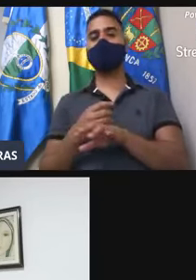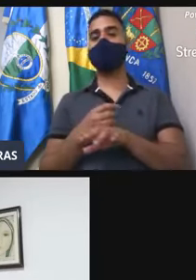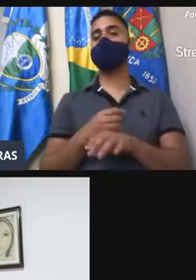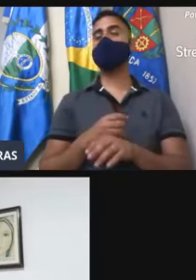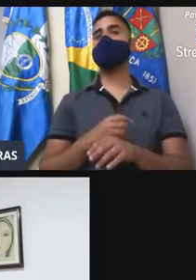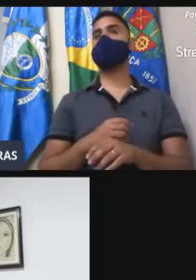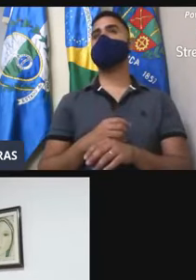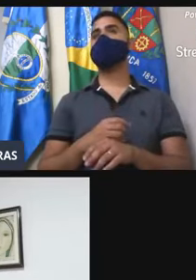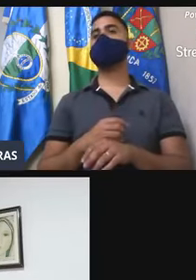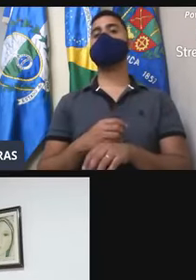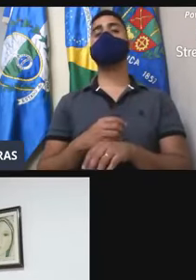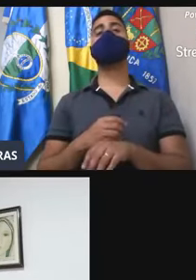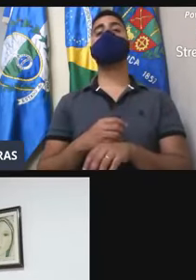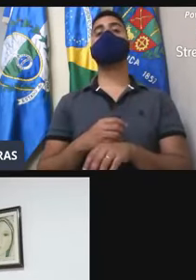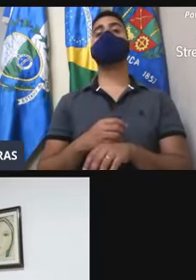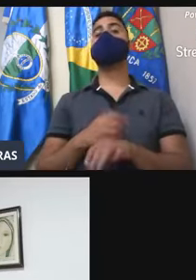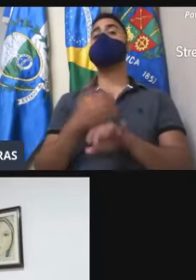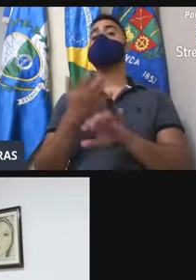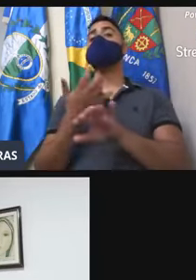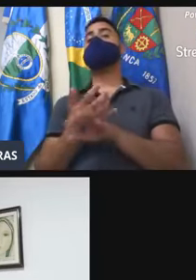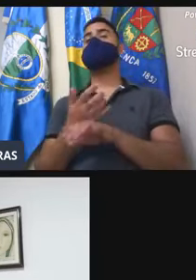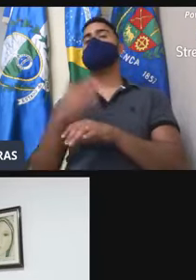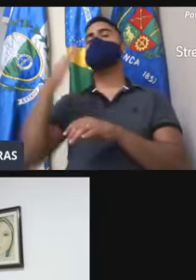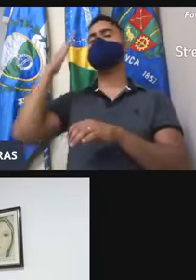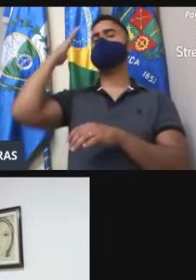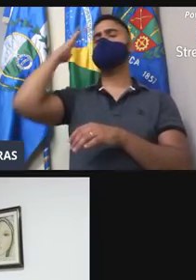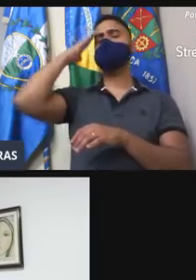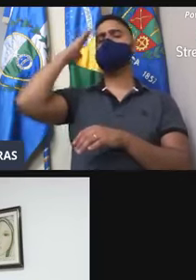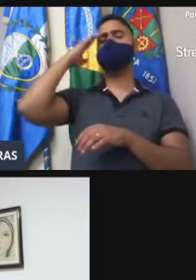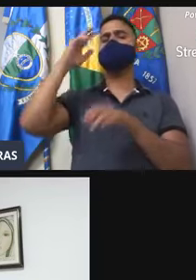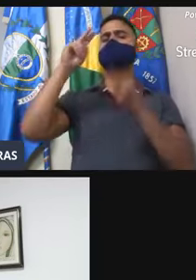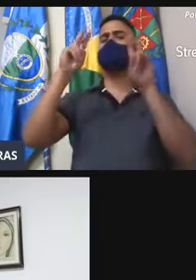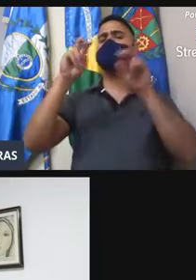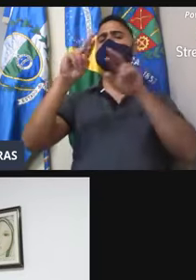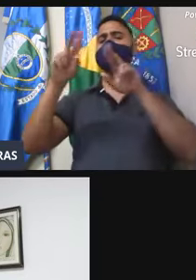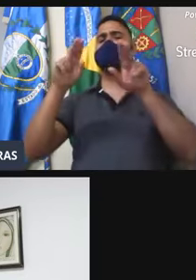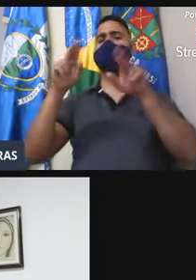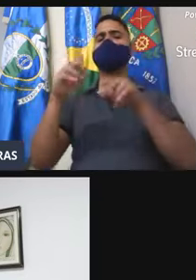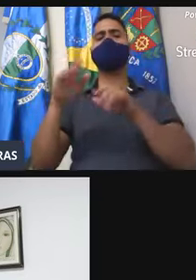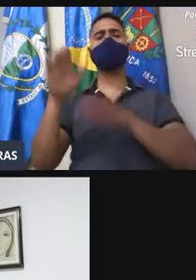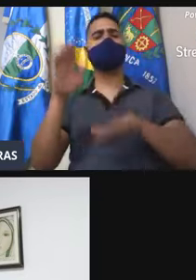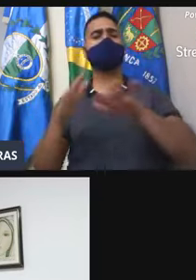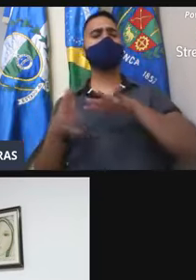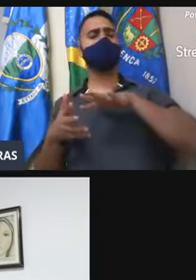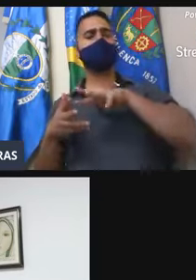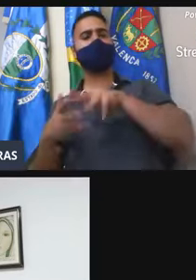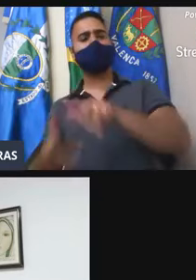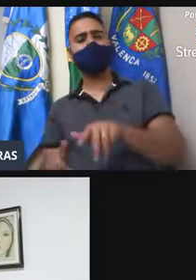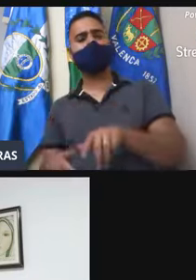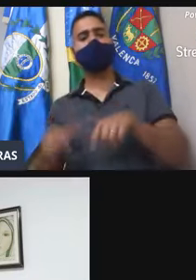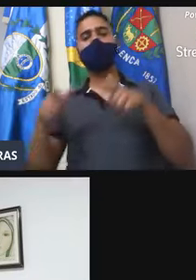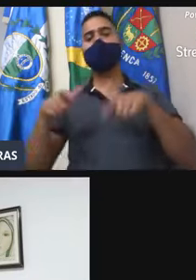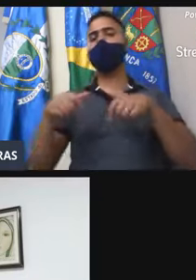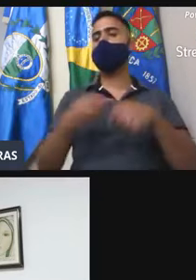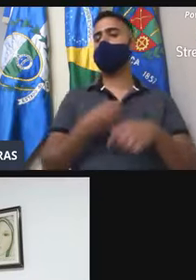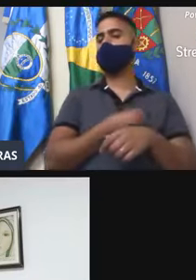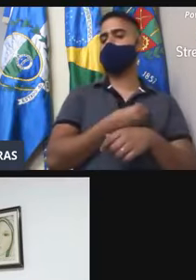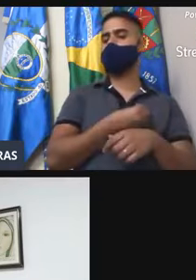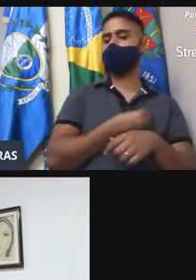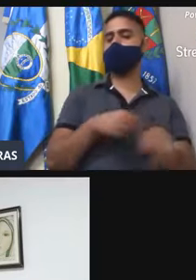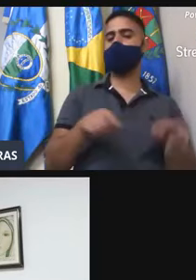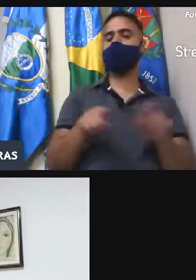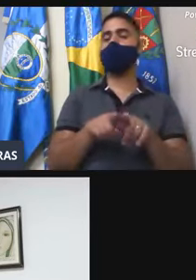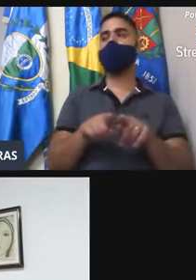relacionados à conscientização ambiental permitem ao estudante compreender questões diversas, tais como cuidar do planeta a partir do território em que vive, uma abordagem